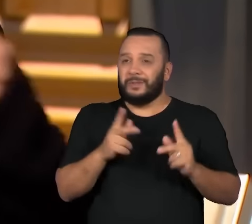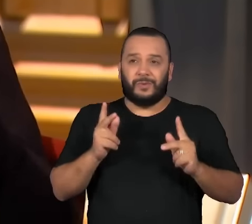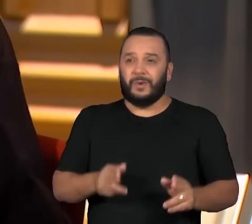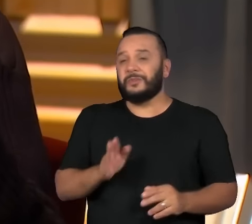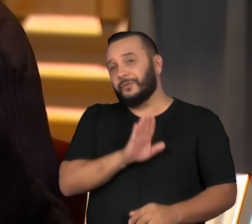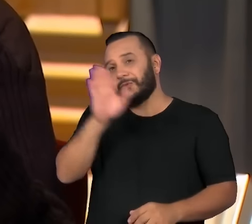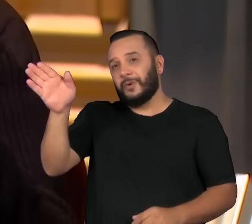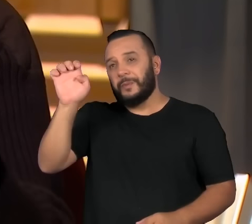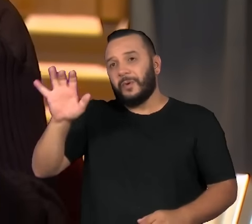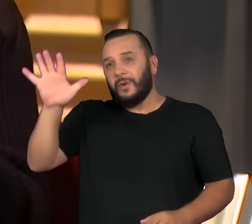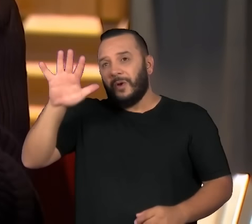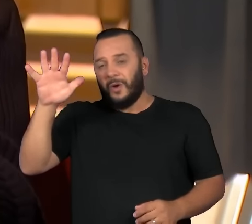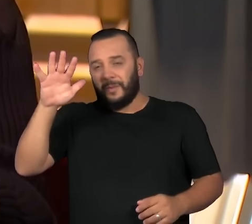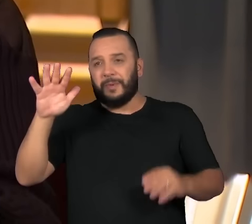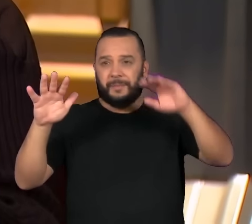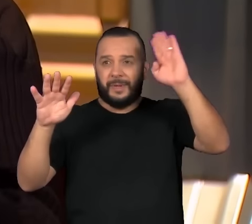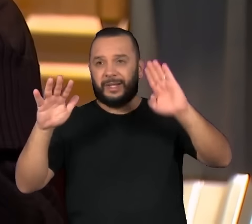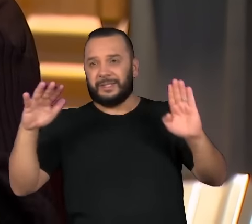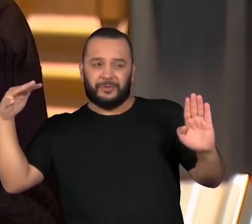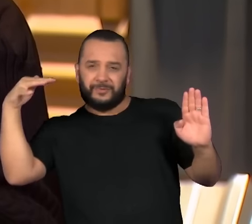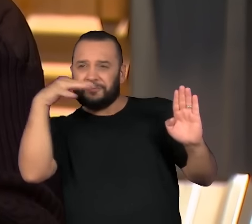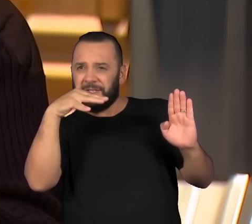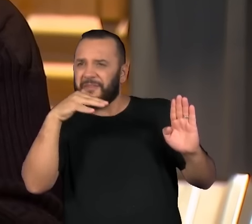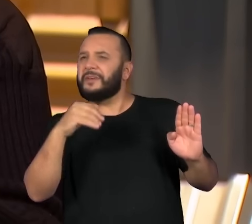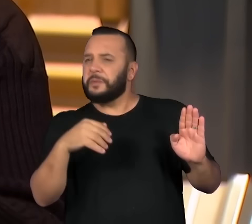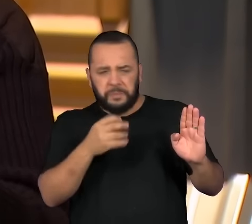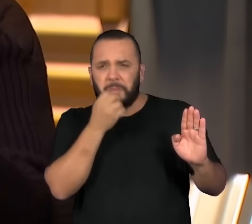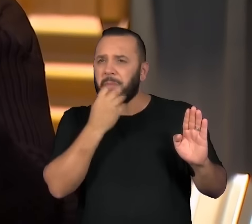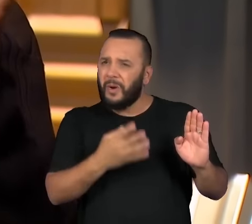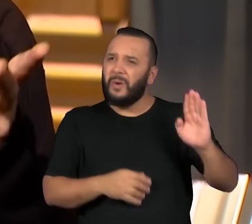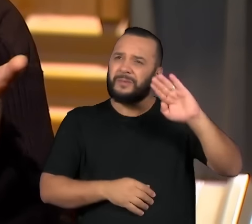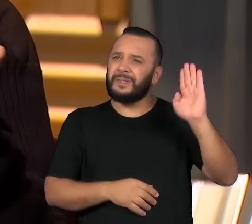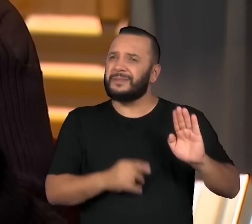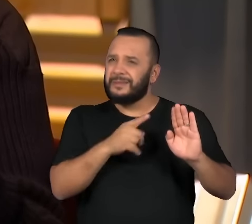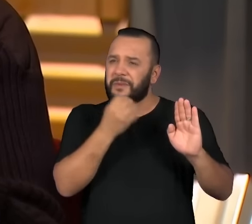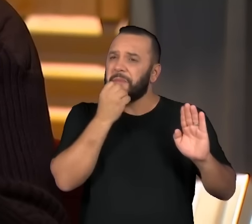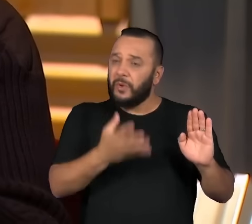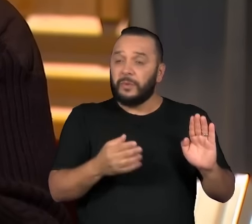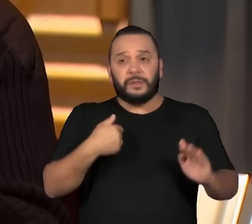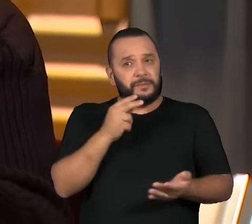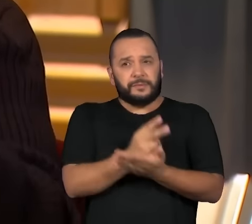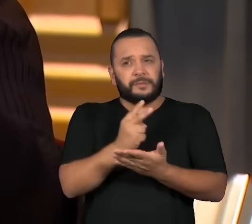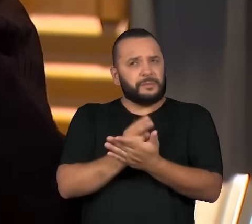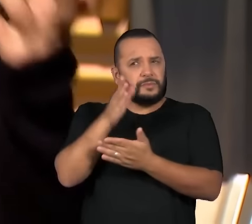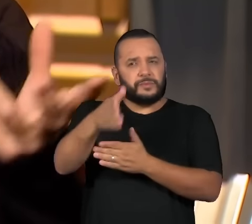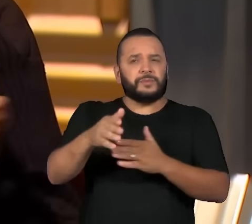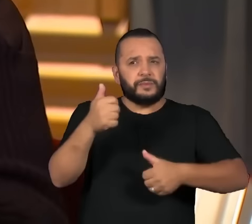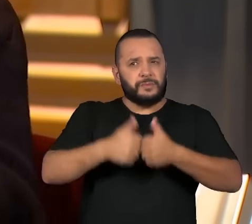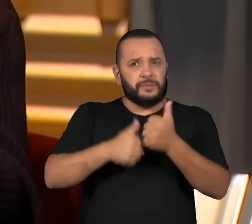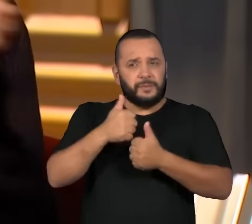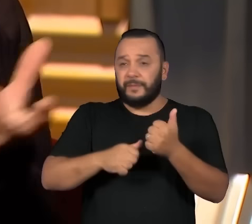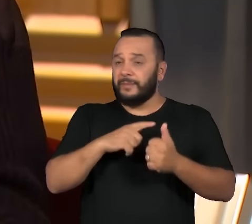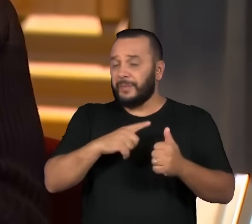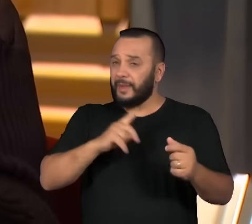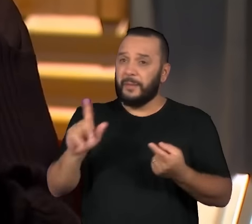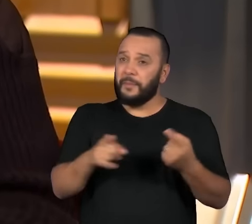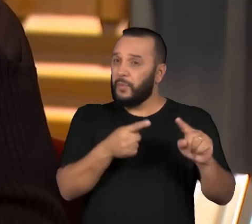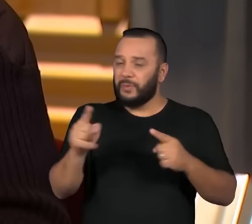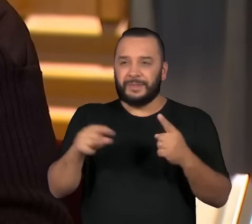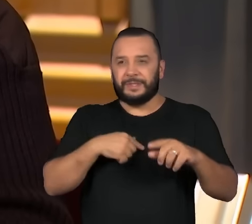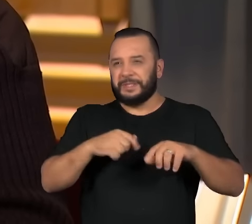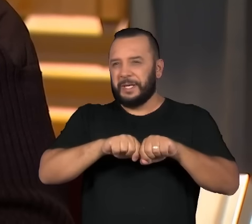viu o Brasil de longe. Aí começou a ver, pô, o Brasil tem isso, tem aquilo. Sempre fui em estádio de futebol. A música tá permeada